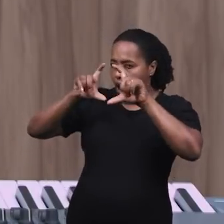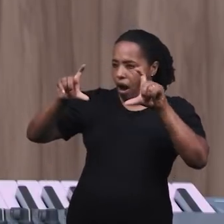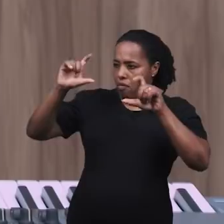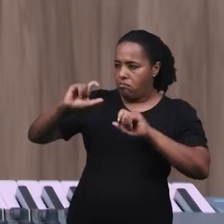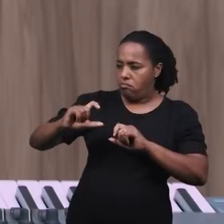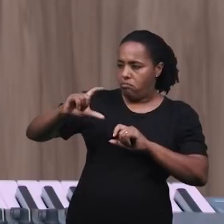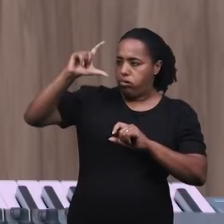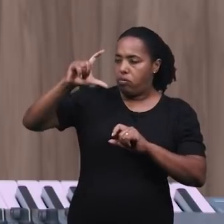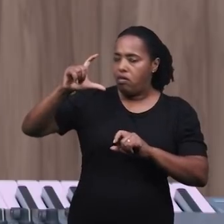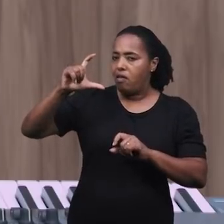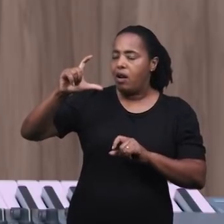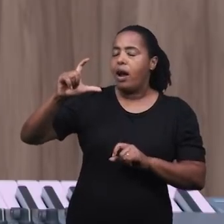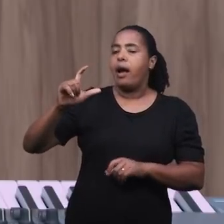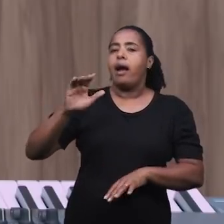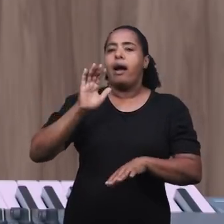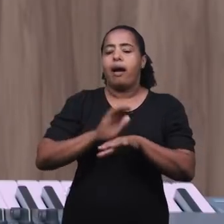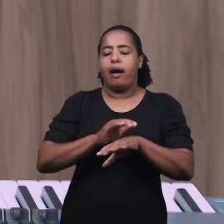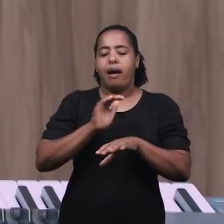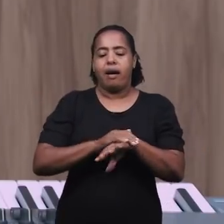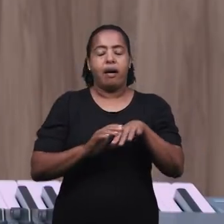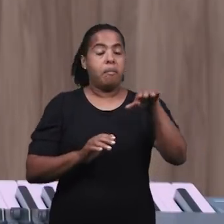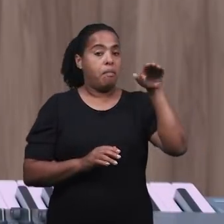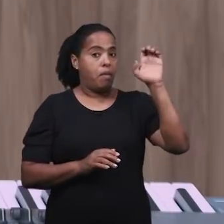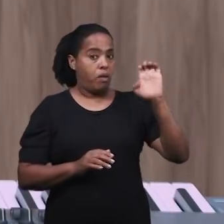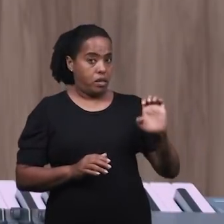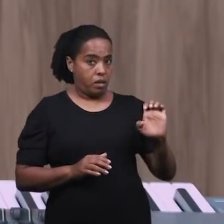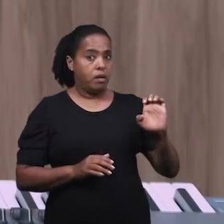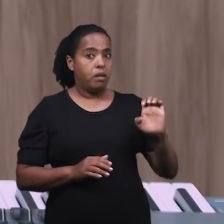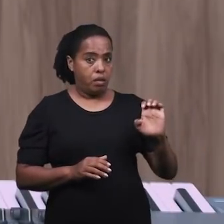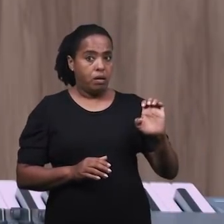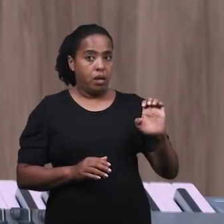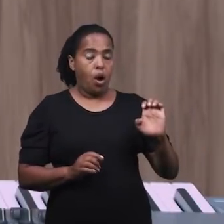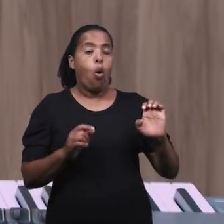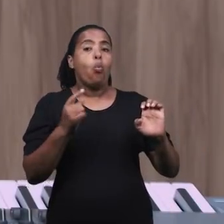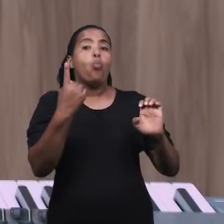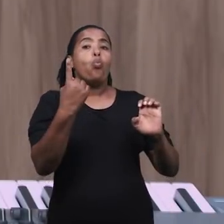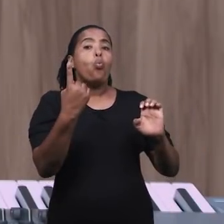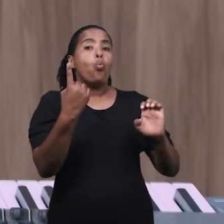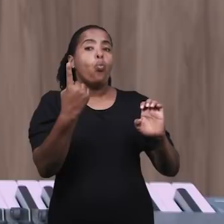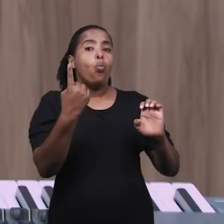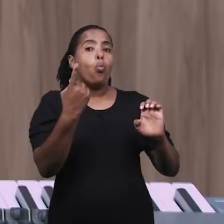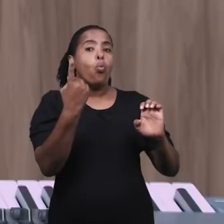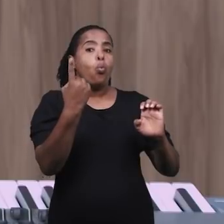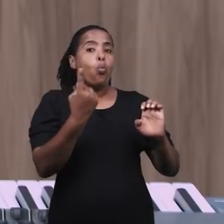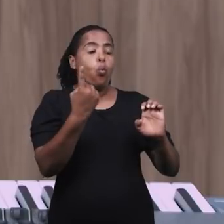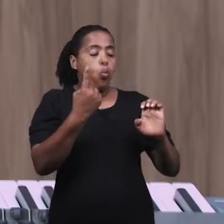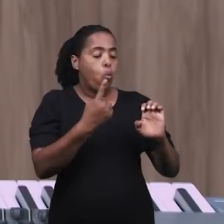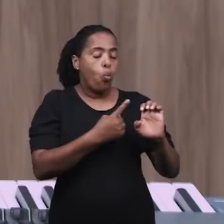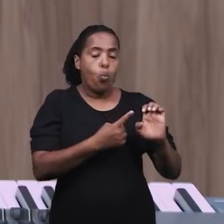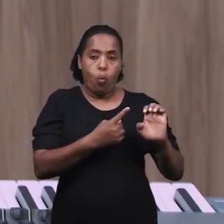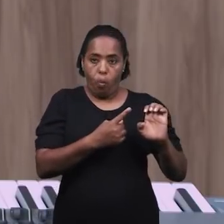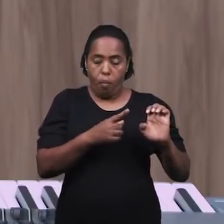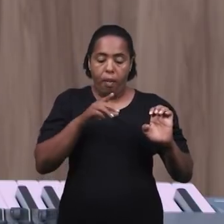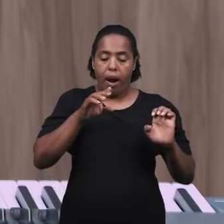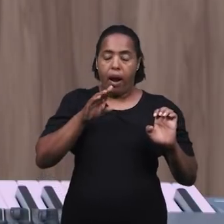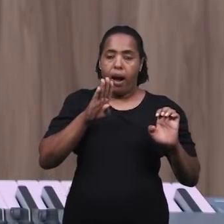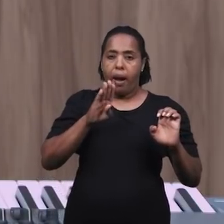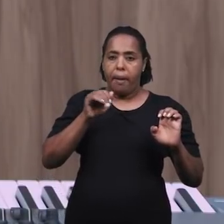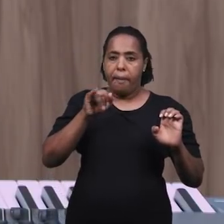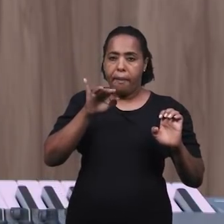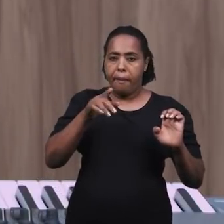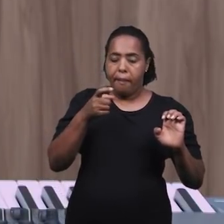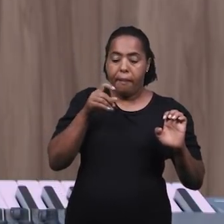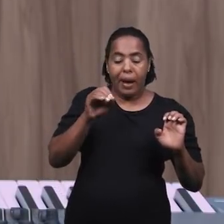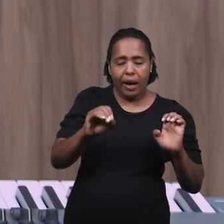maiúscula, a gente vai fazer com a nossa mão esquerda. A gente vai usar um dedo para fazer o baixo. Então, como que a gente vai